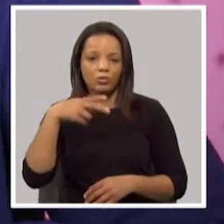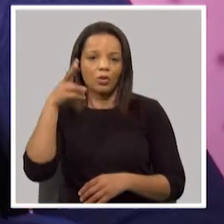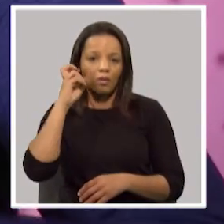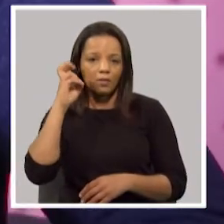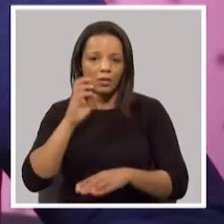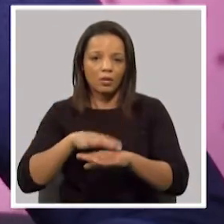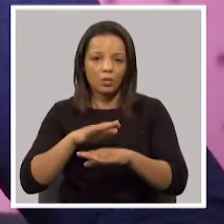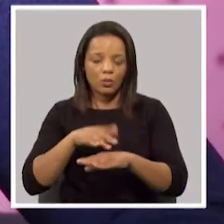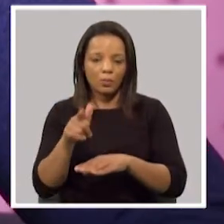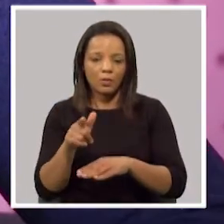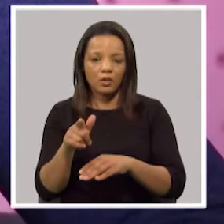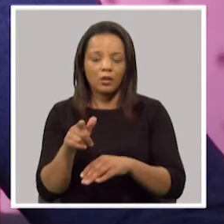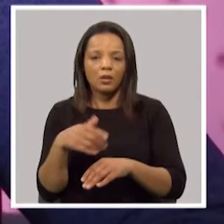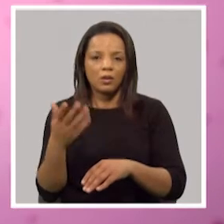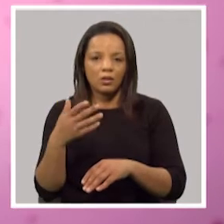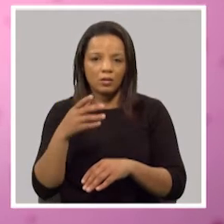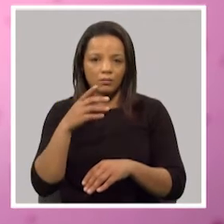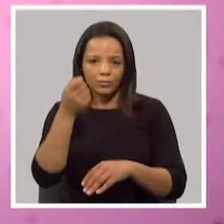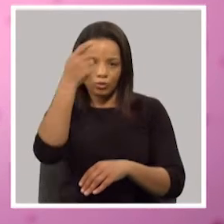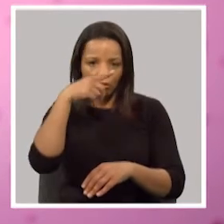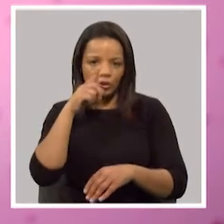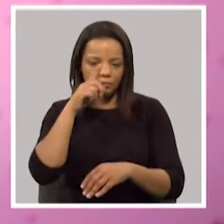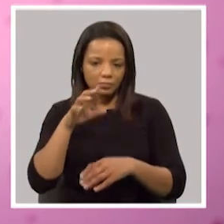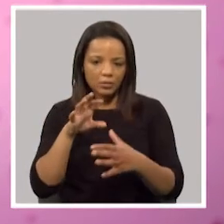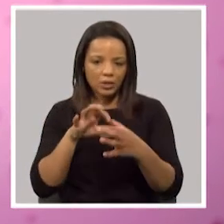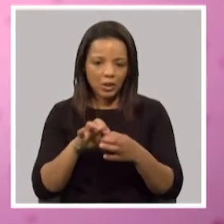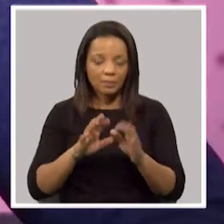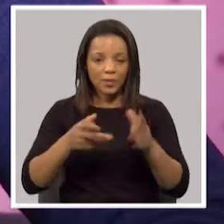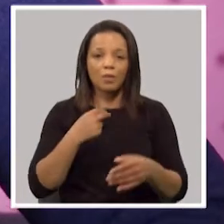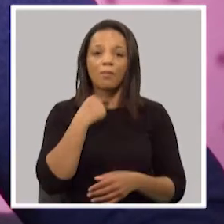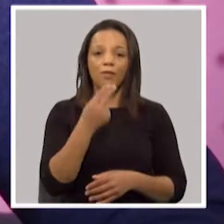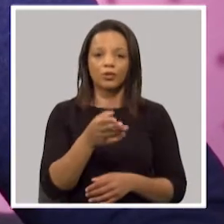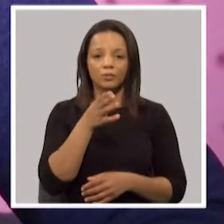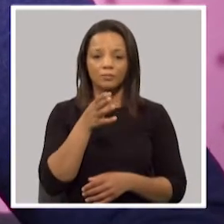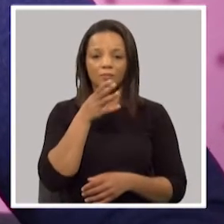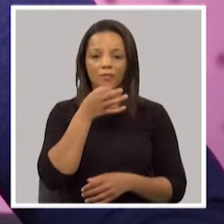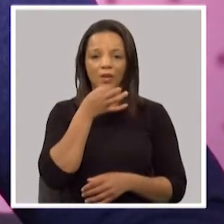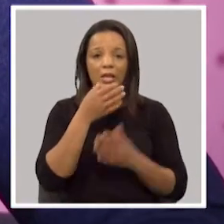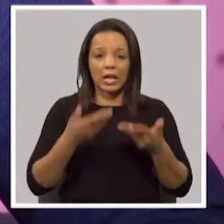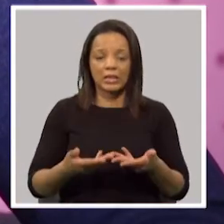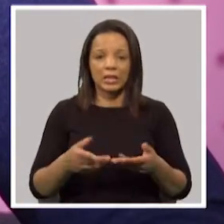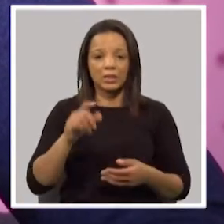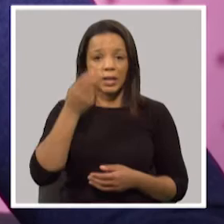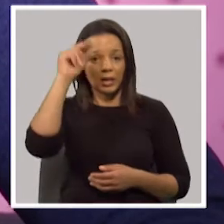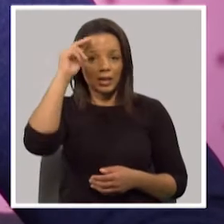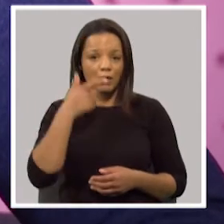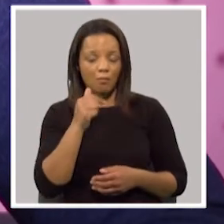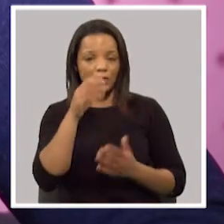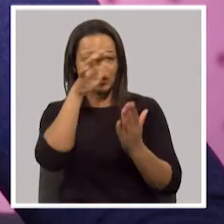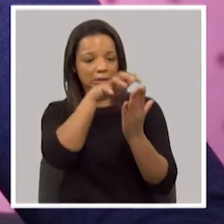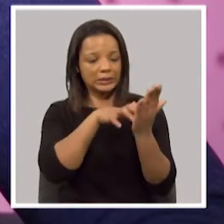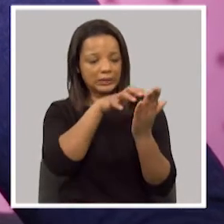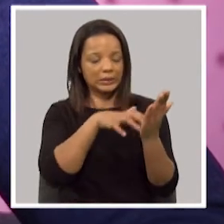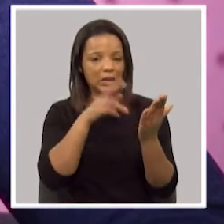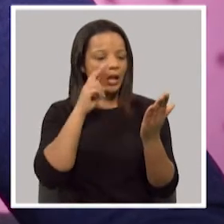rádio que estavam profundamente errados. Que mitos eram esses? Tenho que ter uma voz colocada, tenho que falar assim, não me posso nunca enganar, tenho